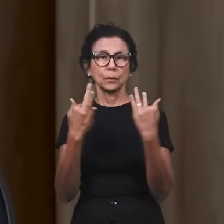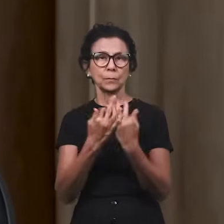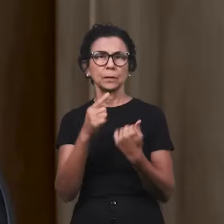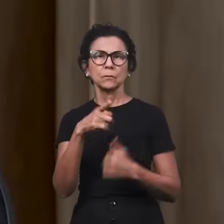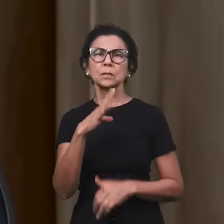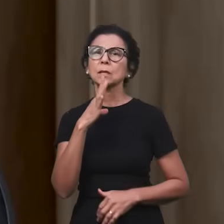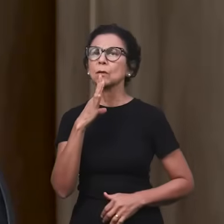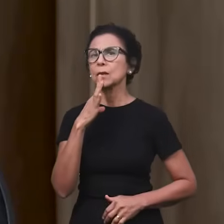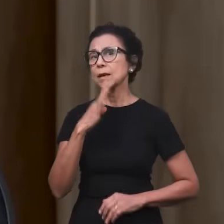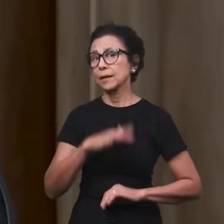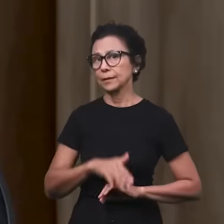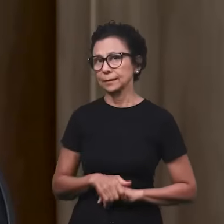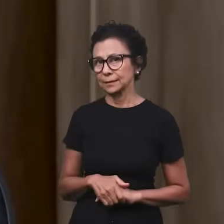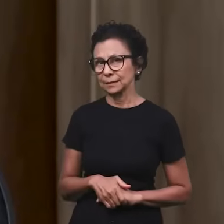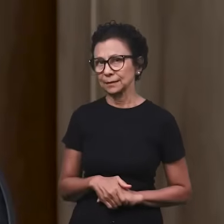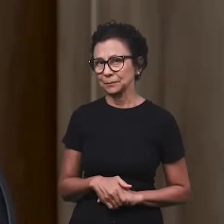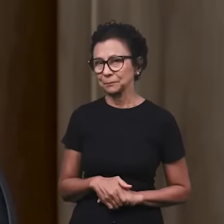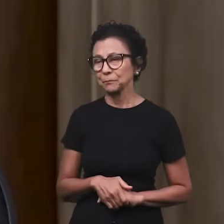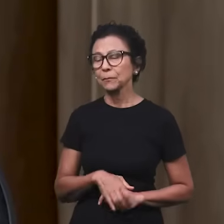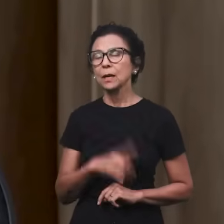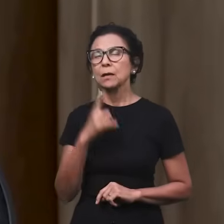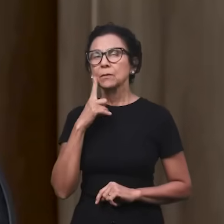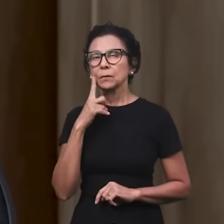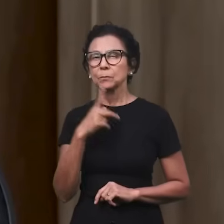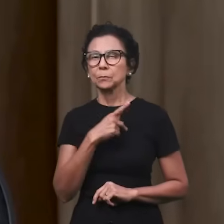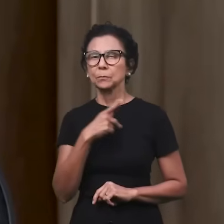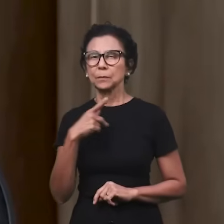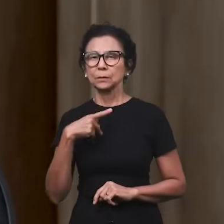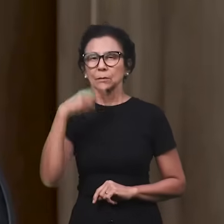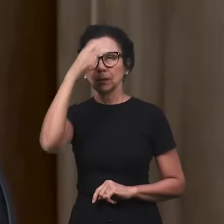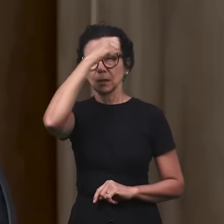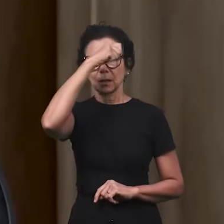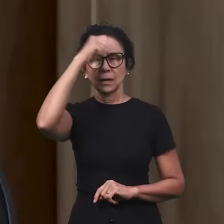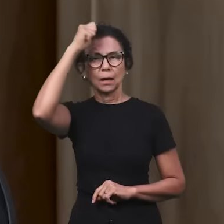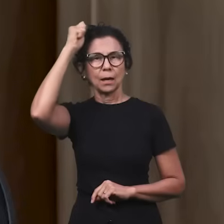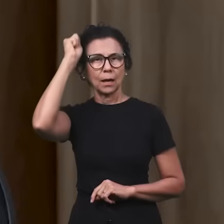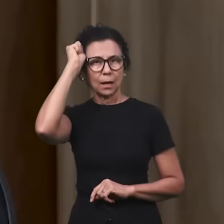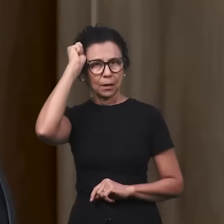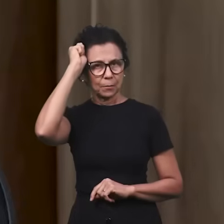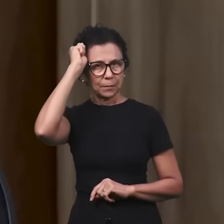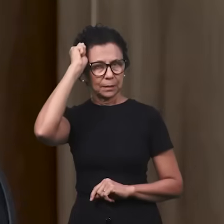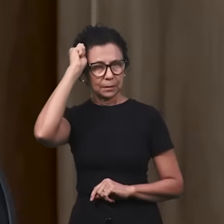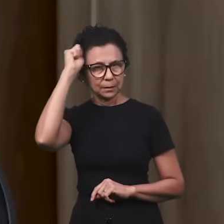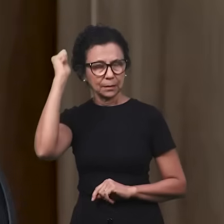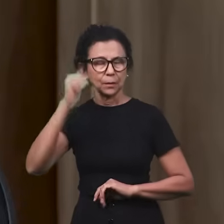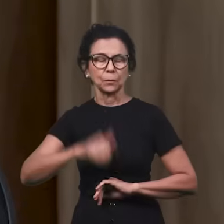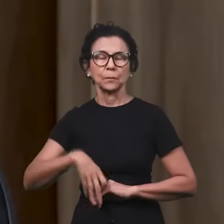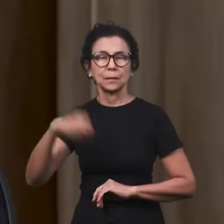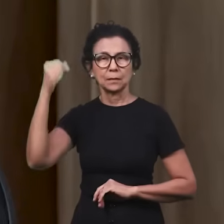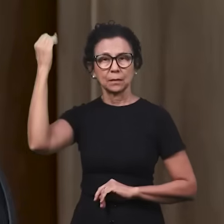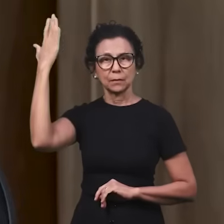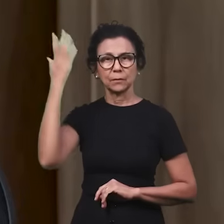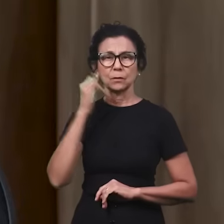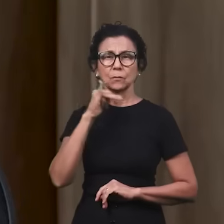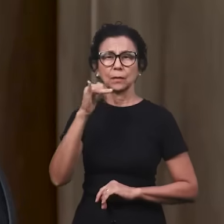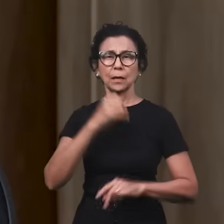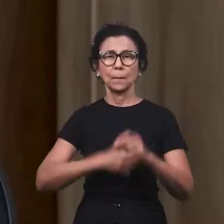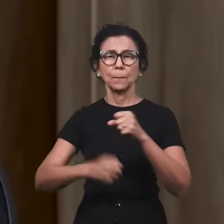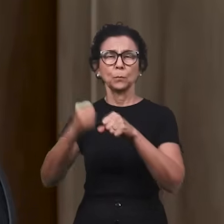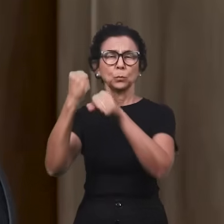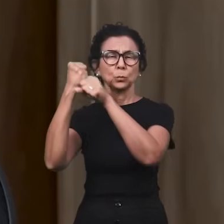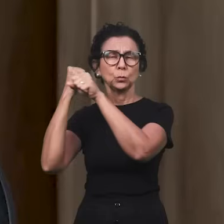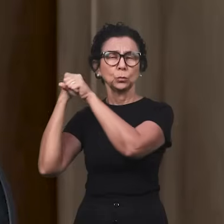Assista conosco o pastor Amadeu Lopes a nos contar esta revelação que foi dada há muitos